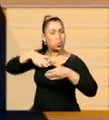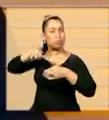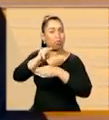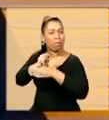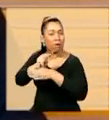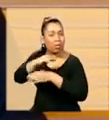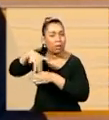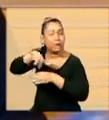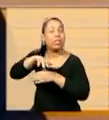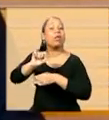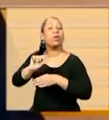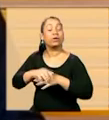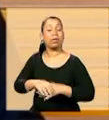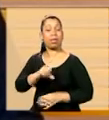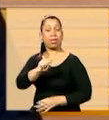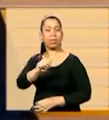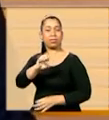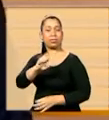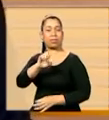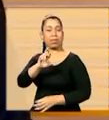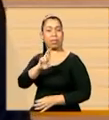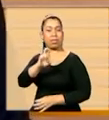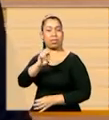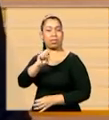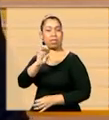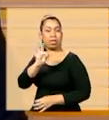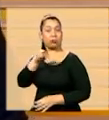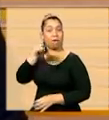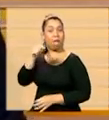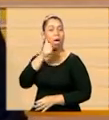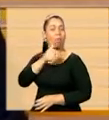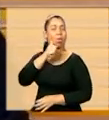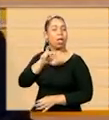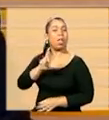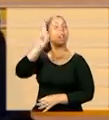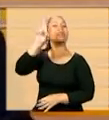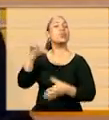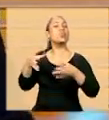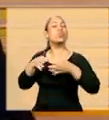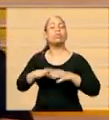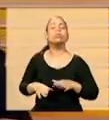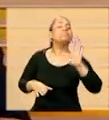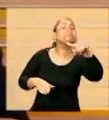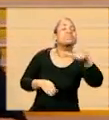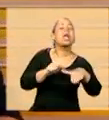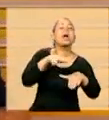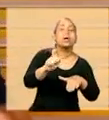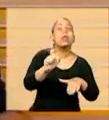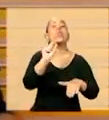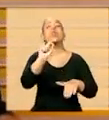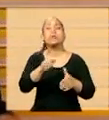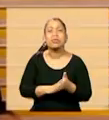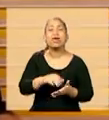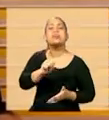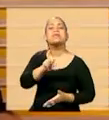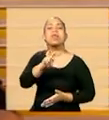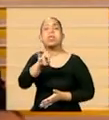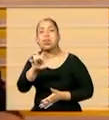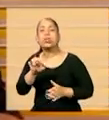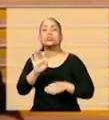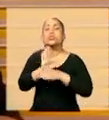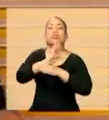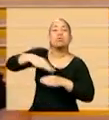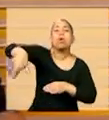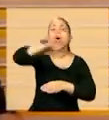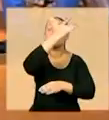das entidades que cuidam desses casos é o Sereste. A gente está aqui com a Ana Beatriz, que representa a entidade. Ô Ana, o que é o Sereste?